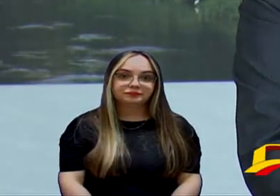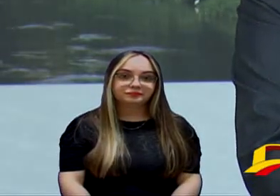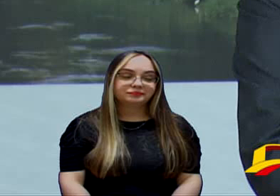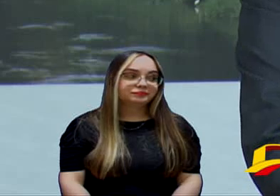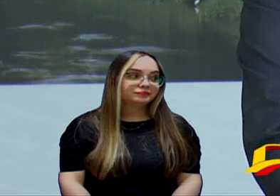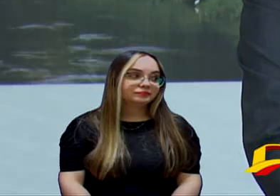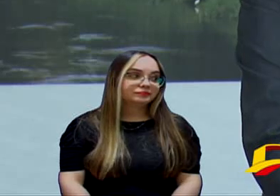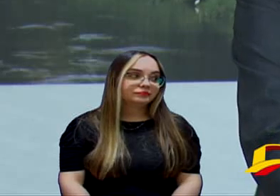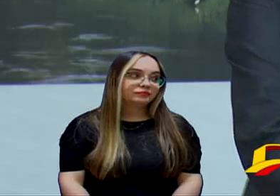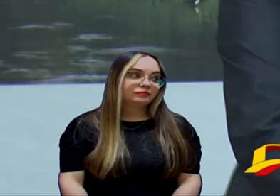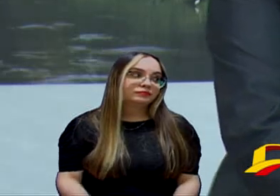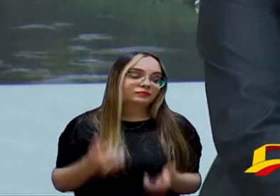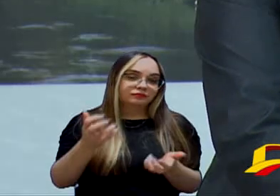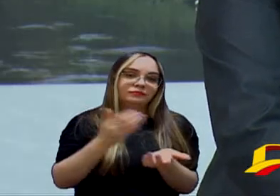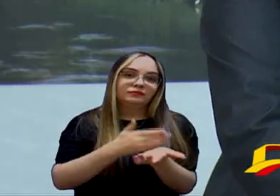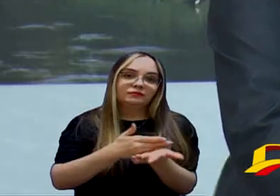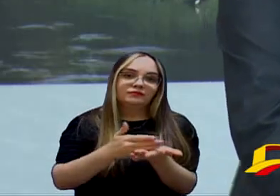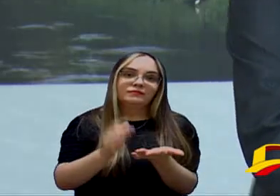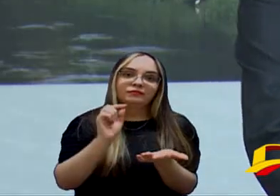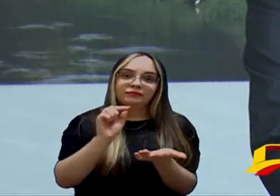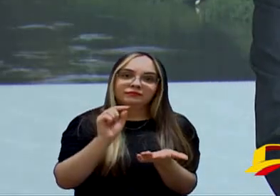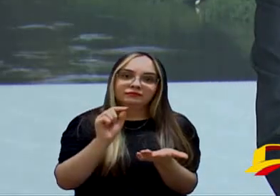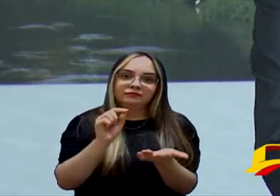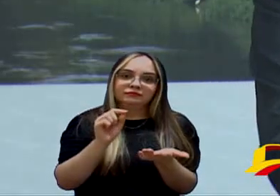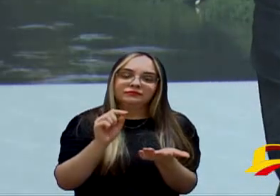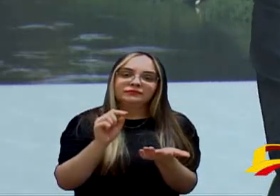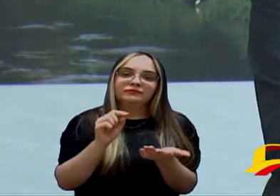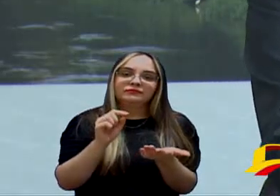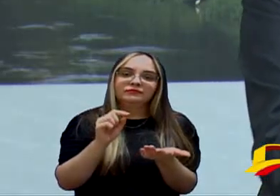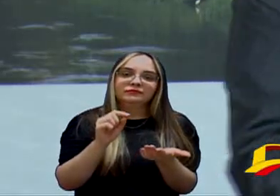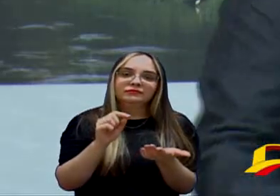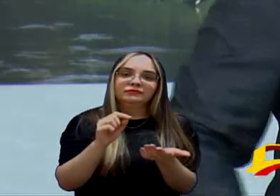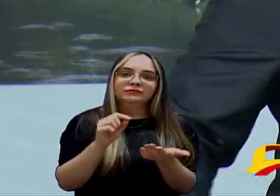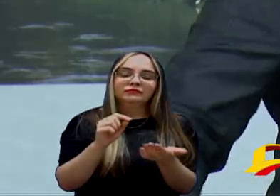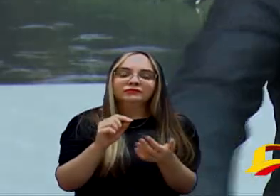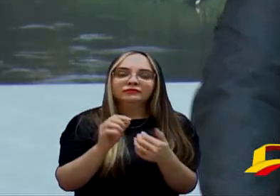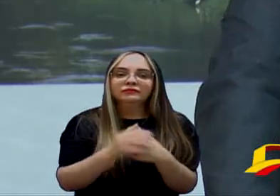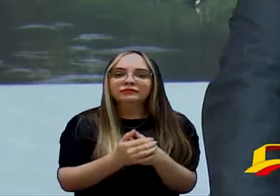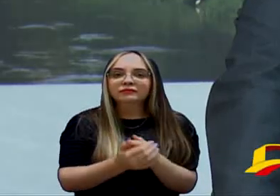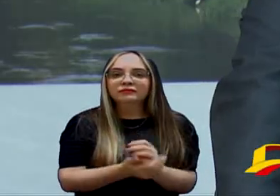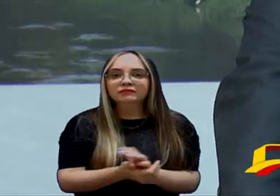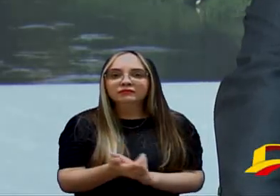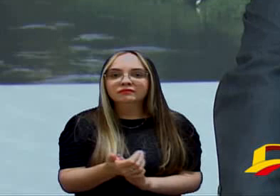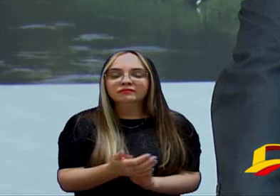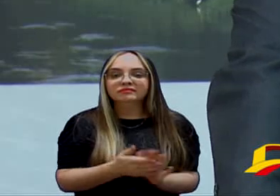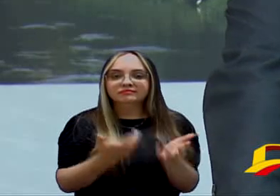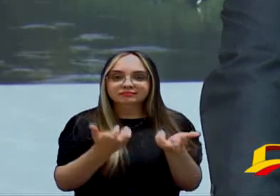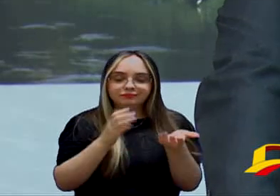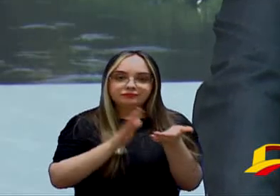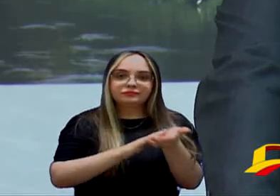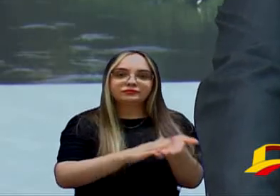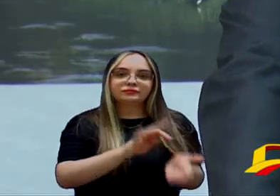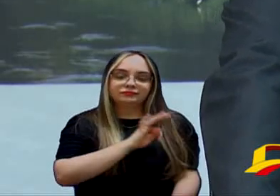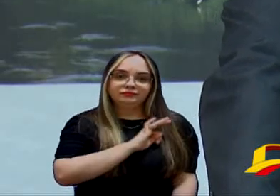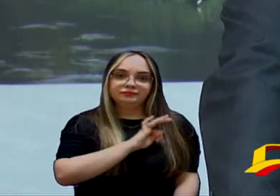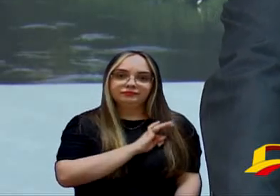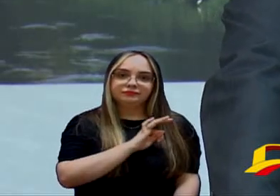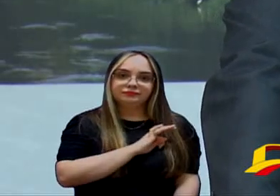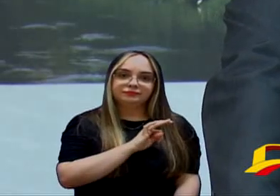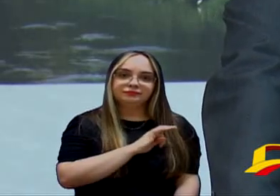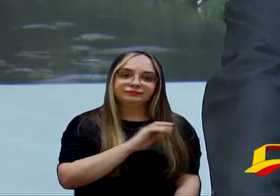quero aqui iniciar minha fala referente aí parabenizar a Polícia